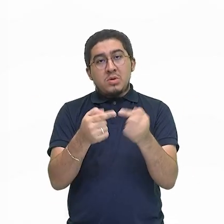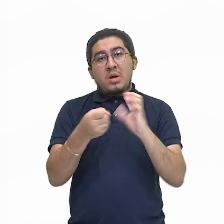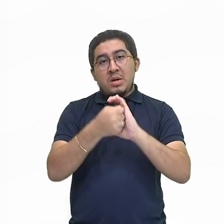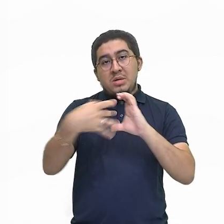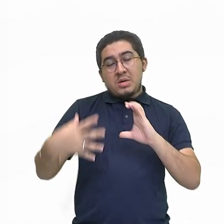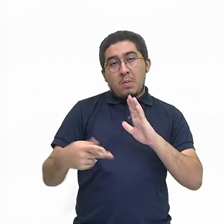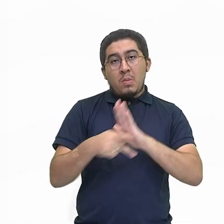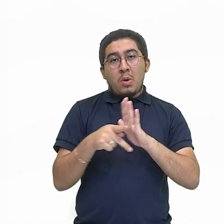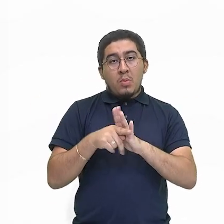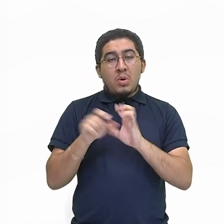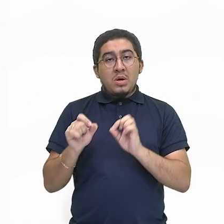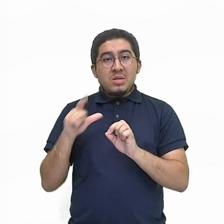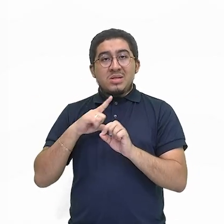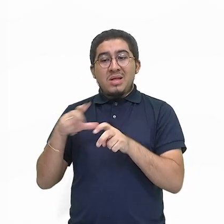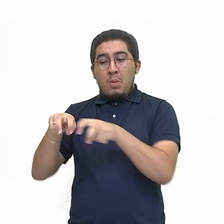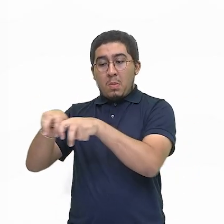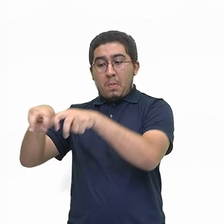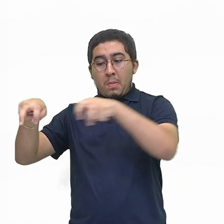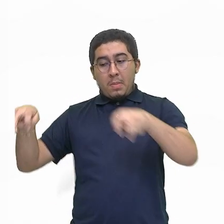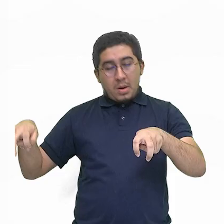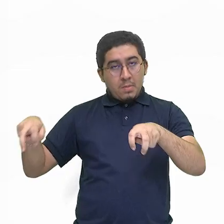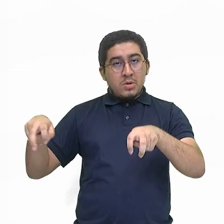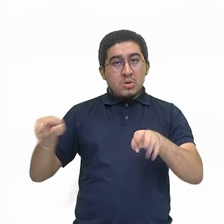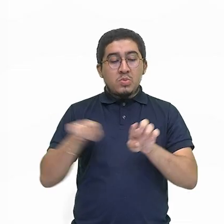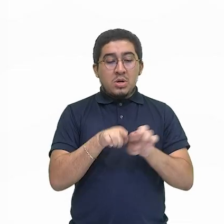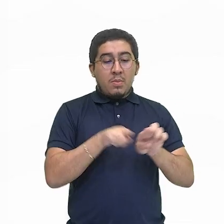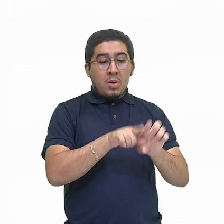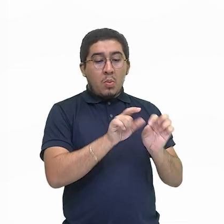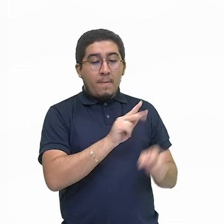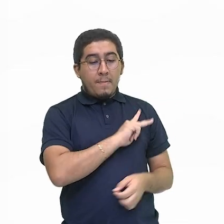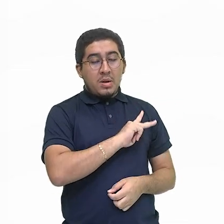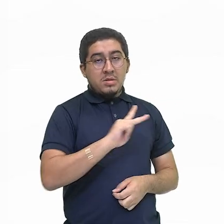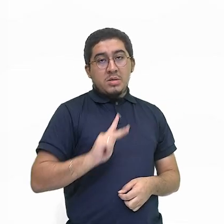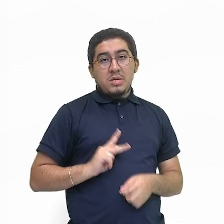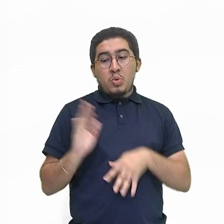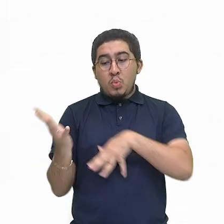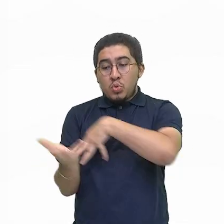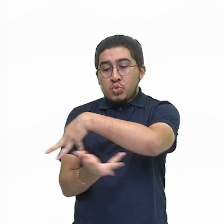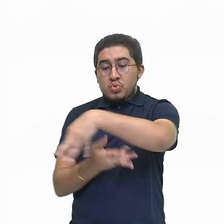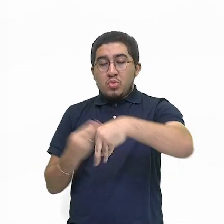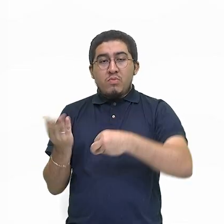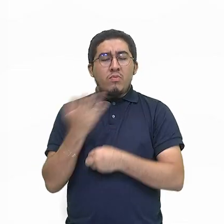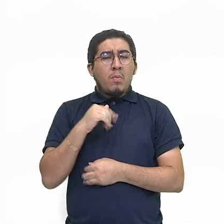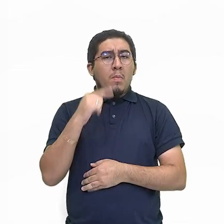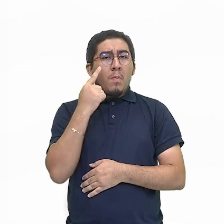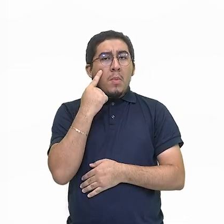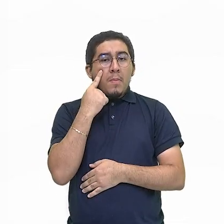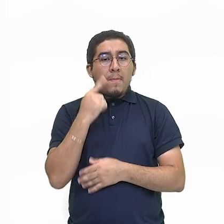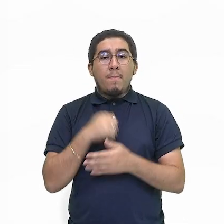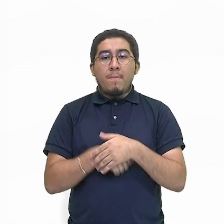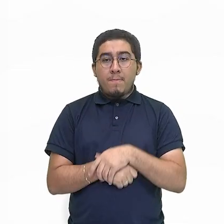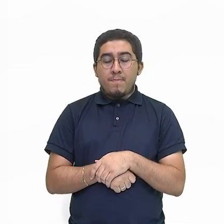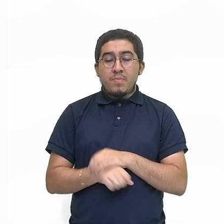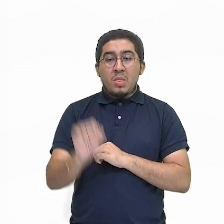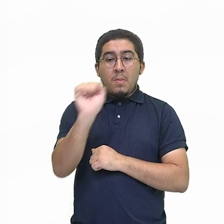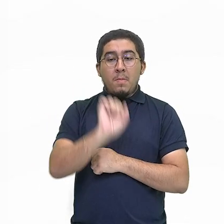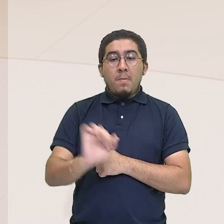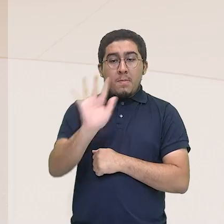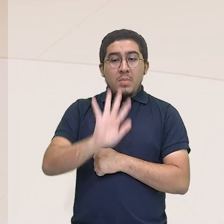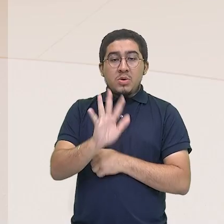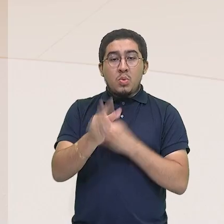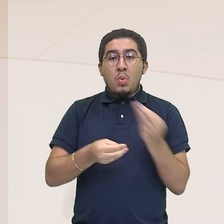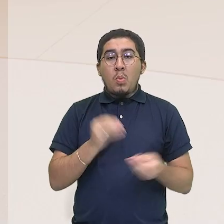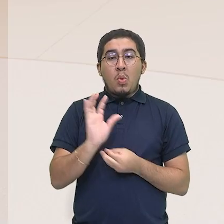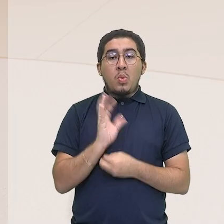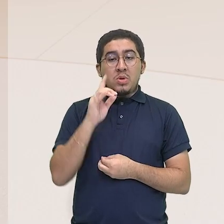do parlamentarismo e do presidencialismo. Vamos ver aqui, nesta imagem, como se